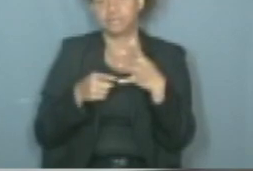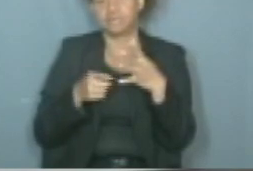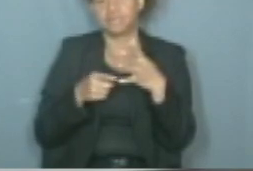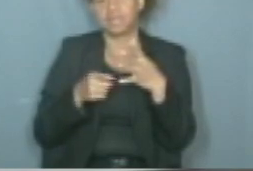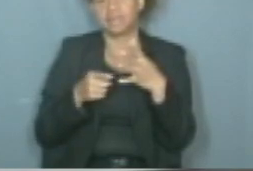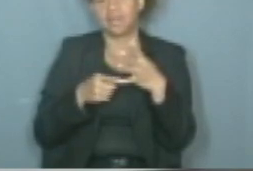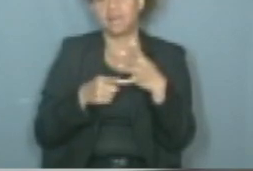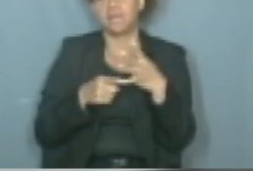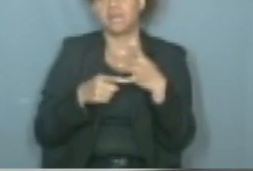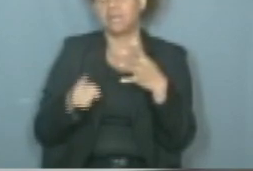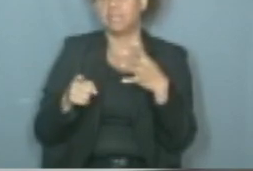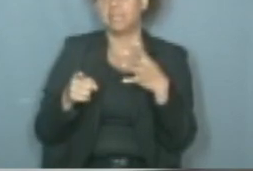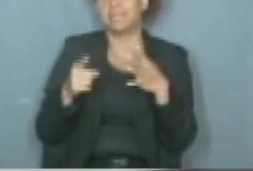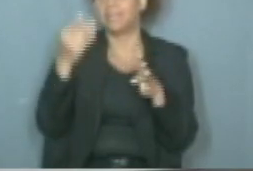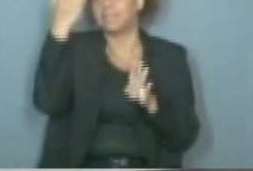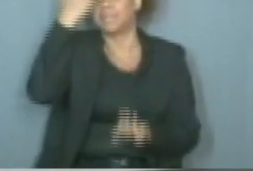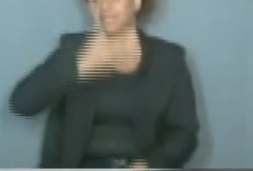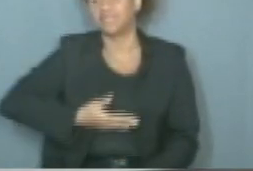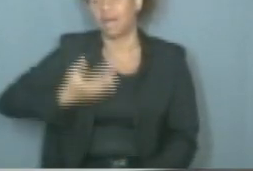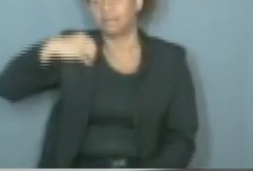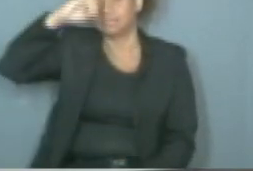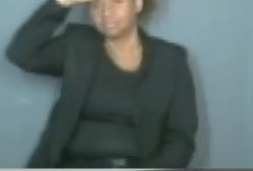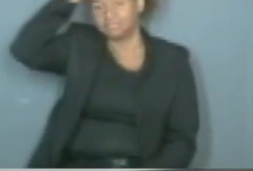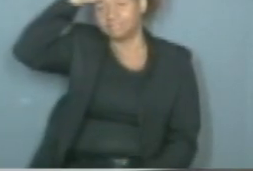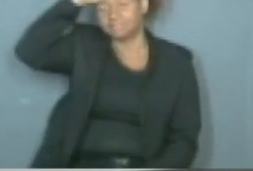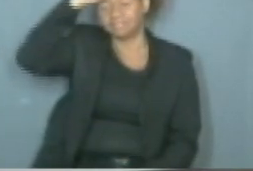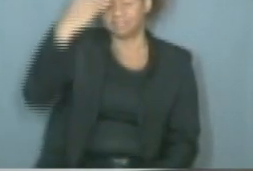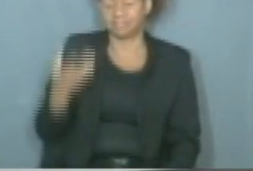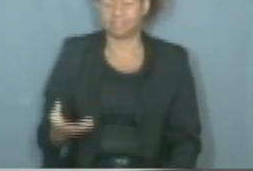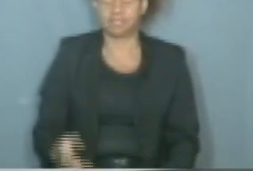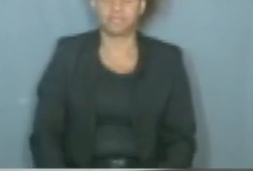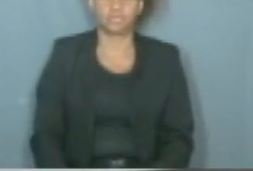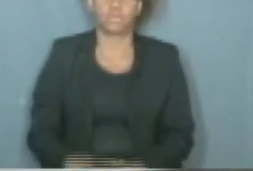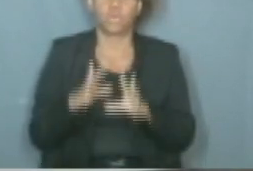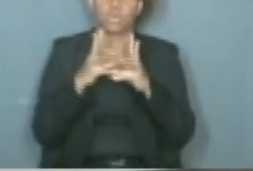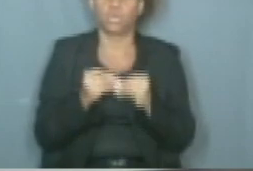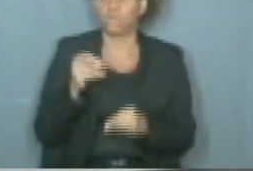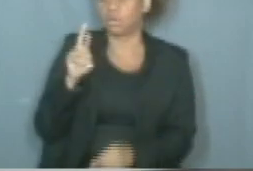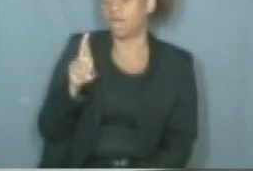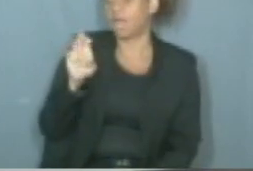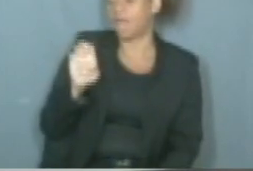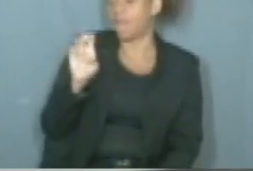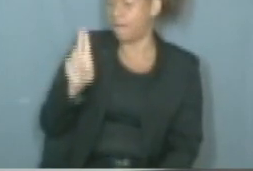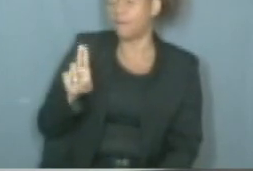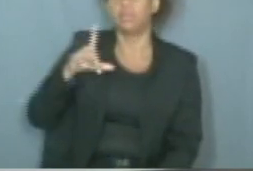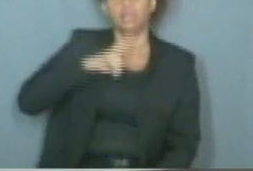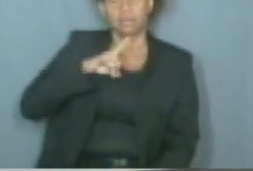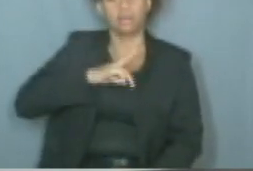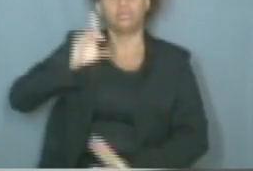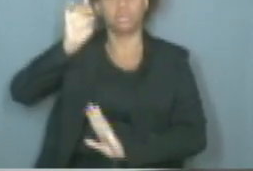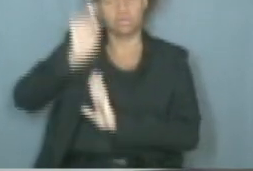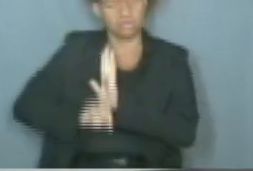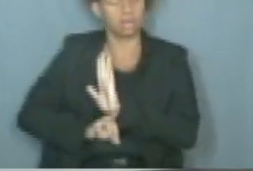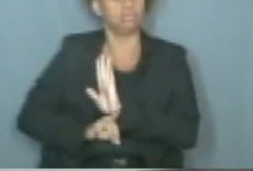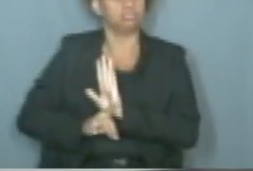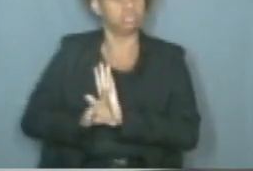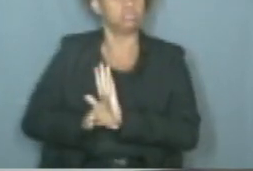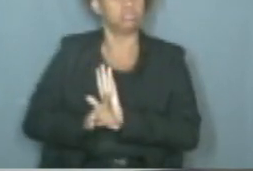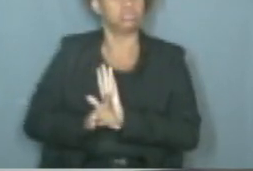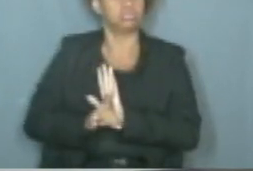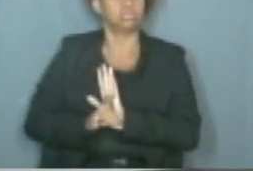da presunção da inocência, em que todos os réus estão tendo direito a se defender,